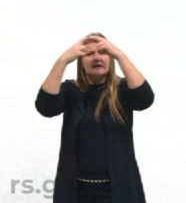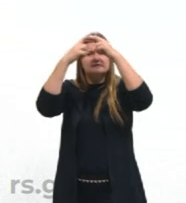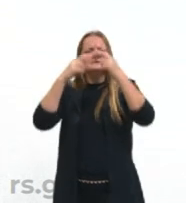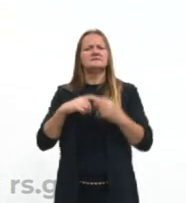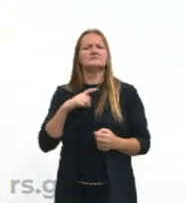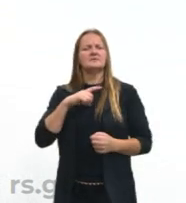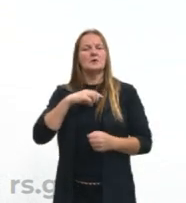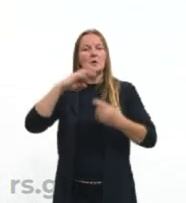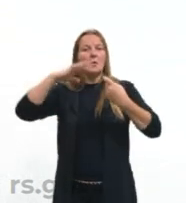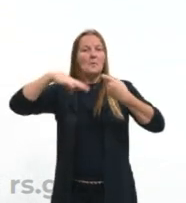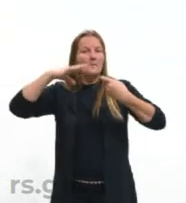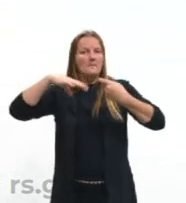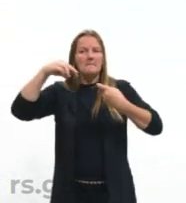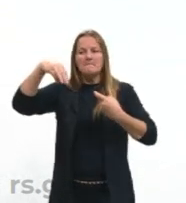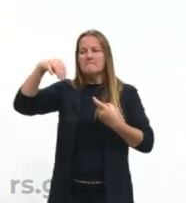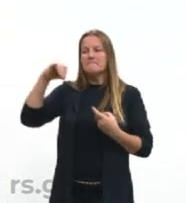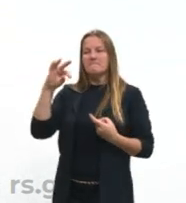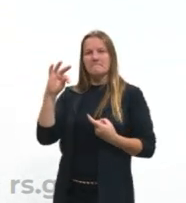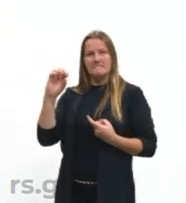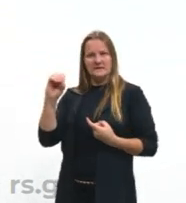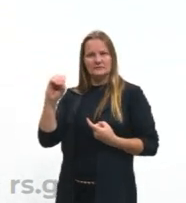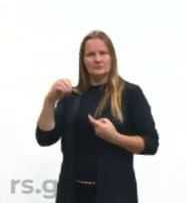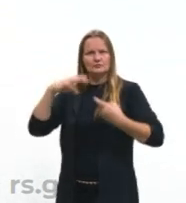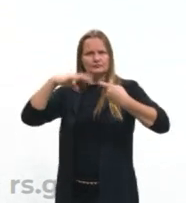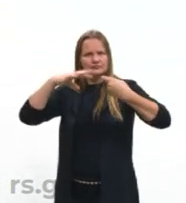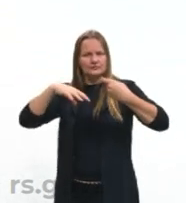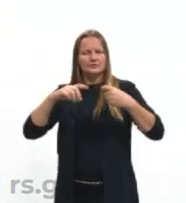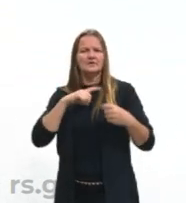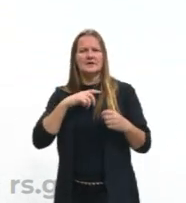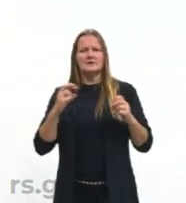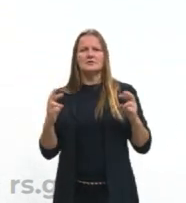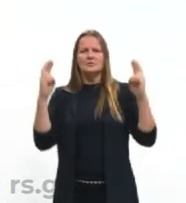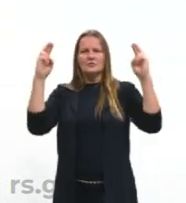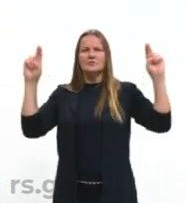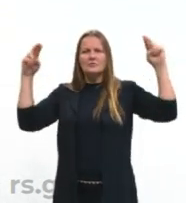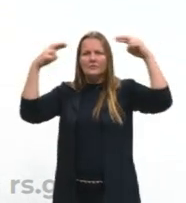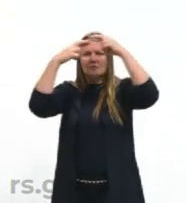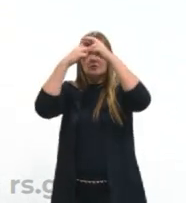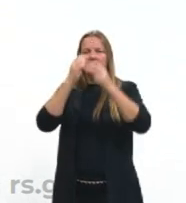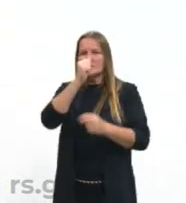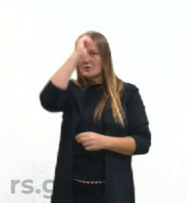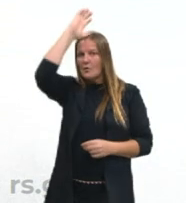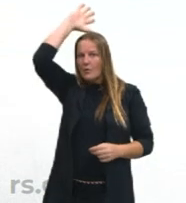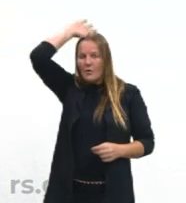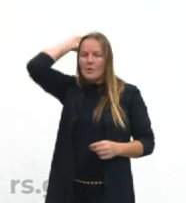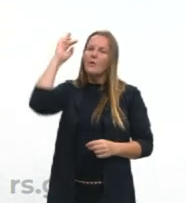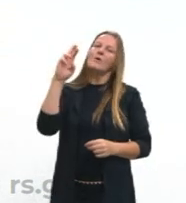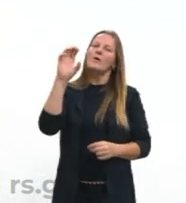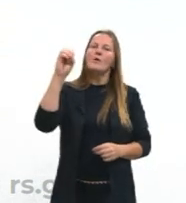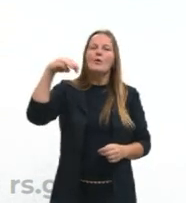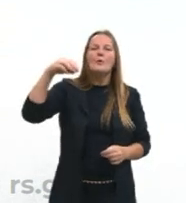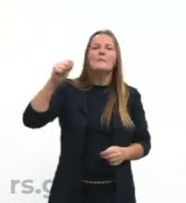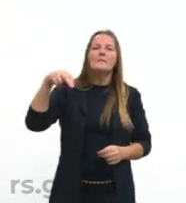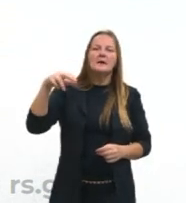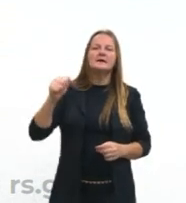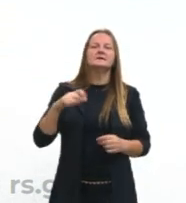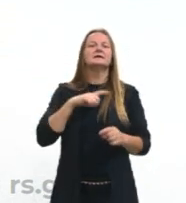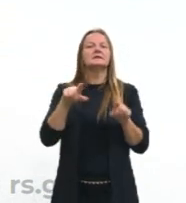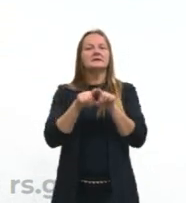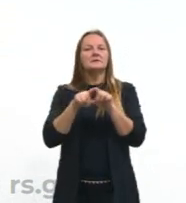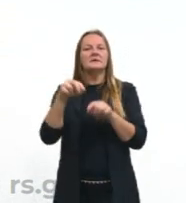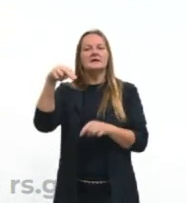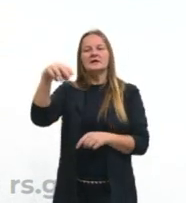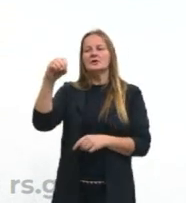lembrando que os mitos na eles são e tem uma Mitologia Grega tem a mitologia romana e também muito forte a